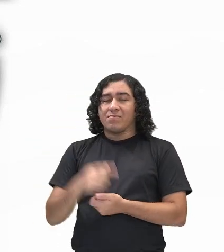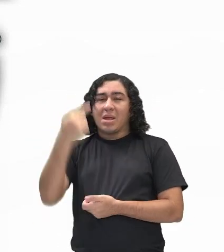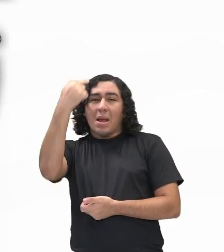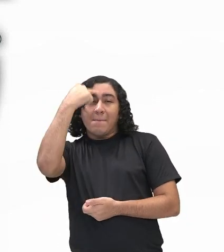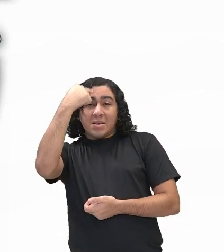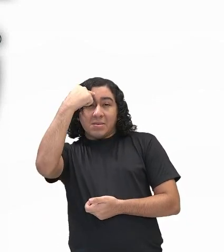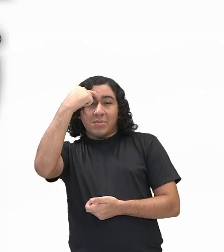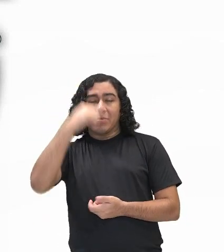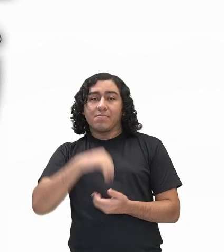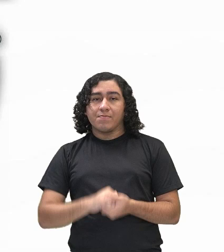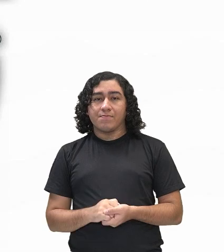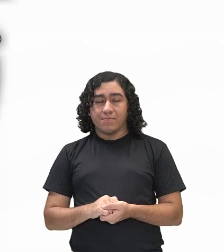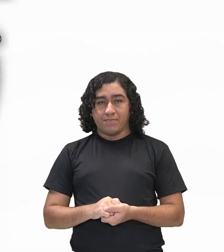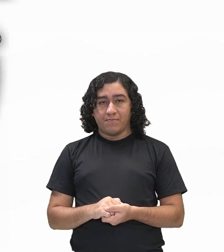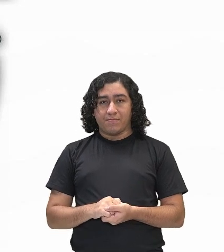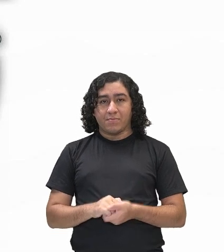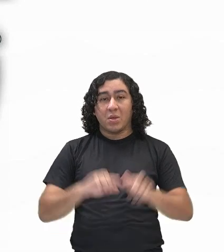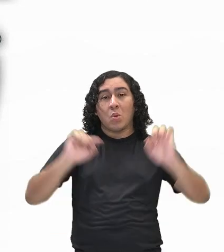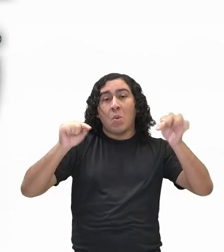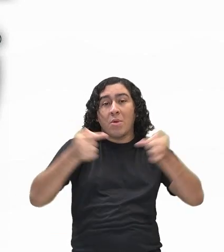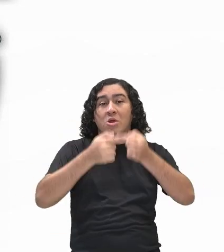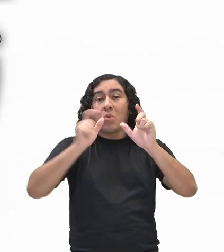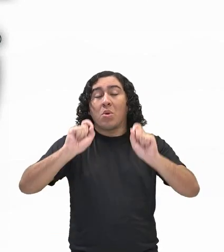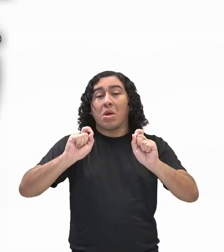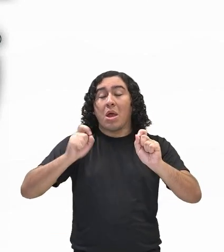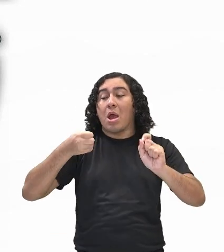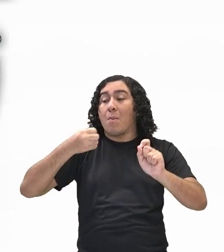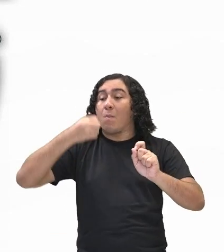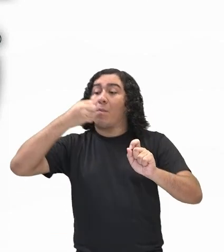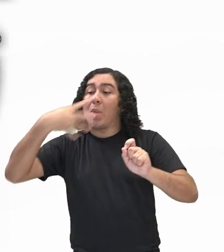a atribuição de um valor positivo